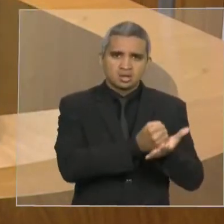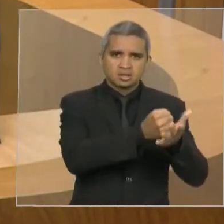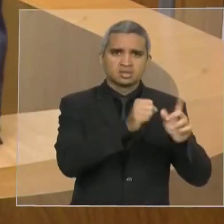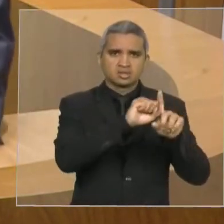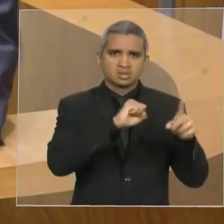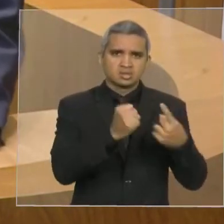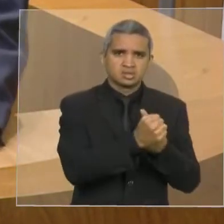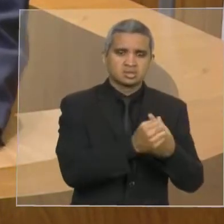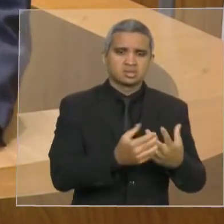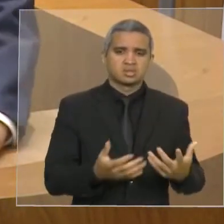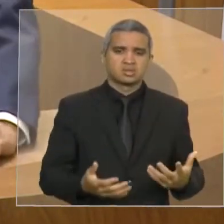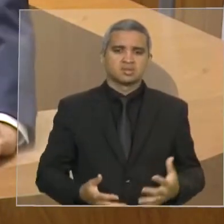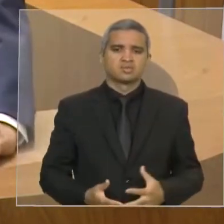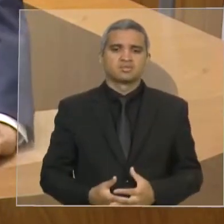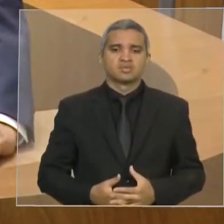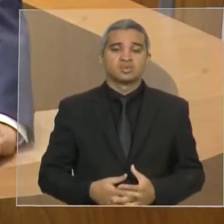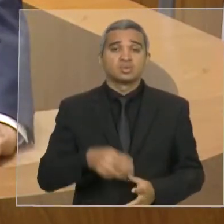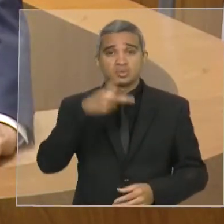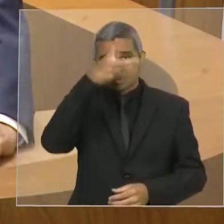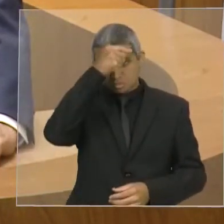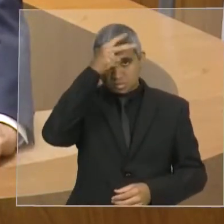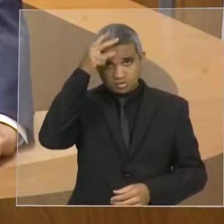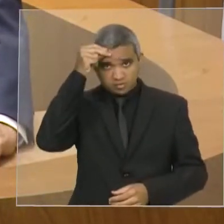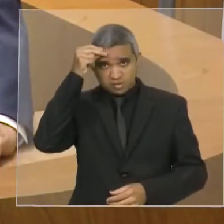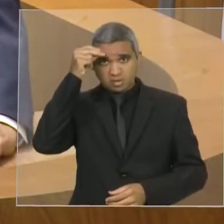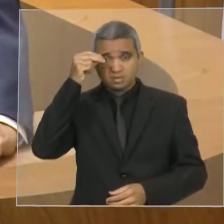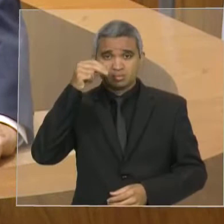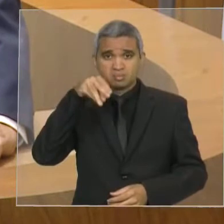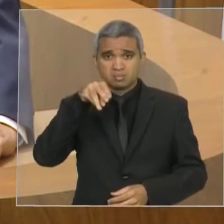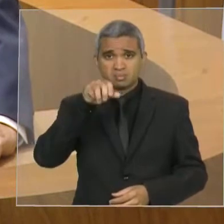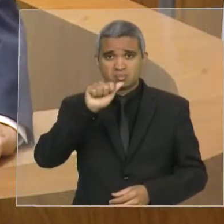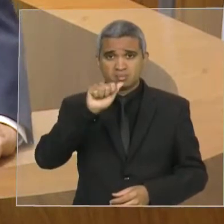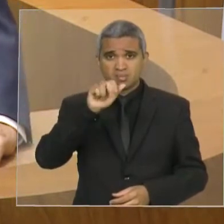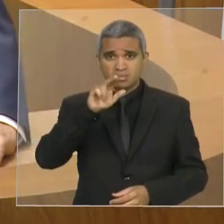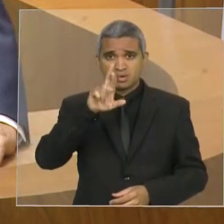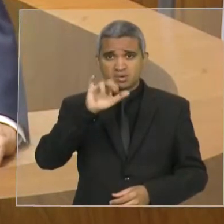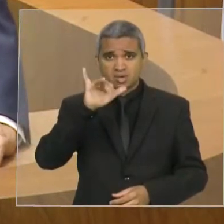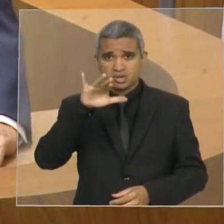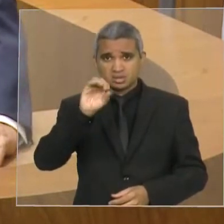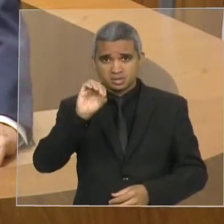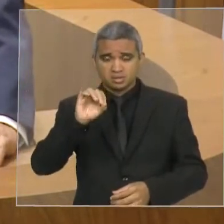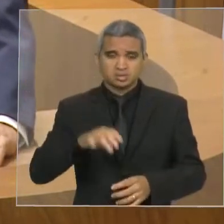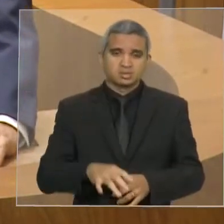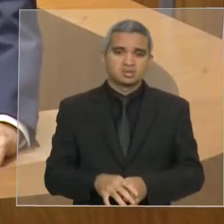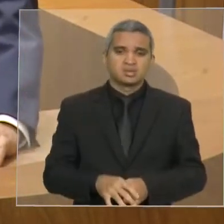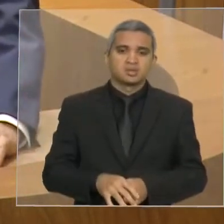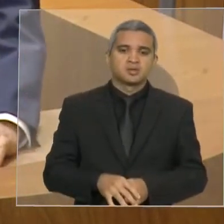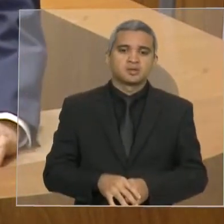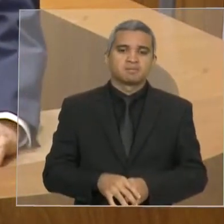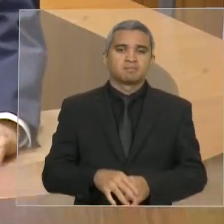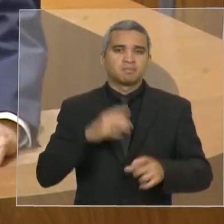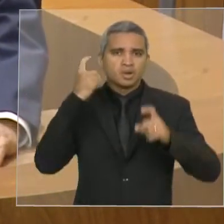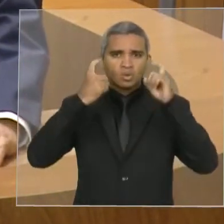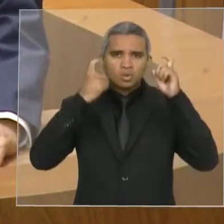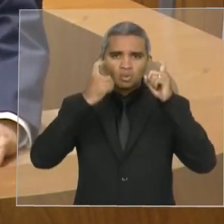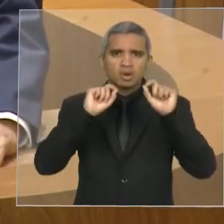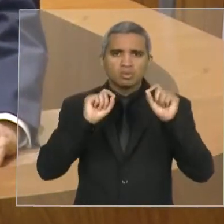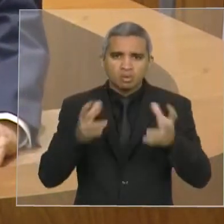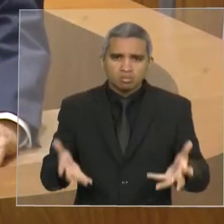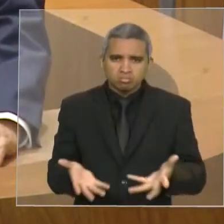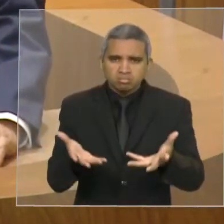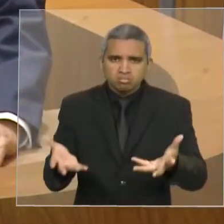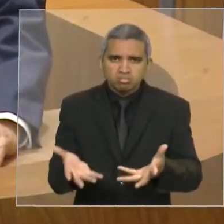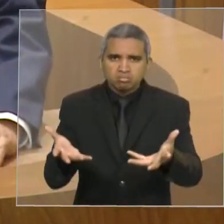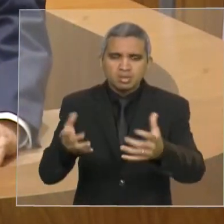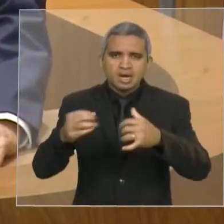A preocupação do prefeito Maurício, não só de tornar a cidade cada vez mais agradável, mas